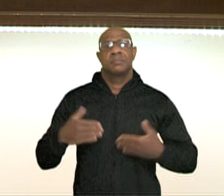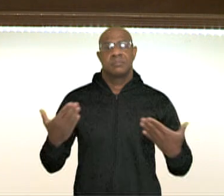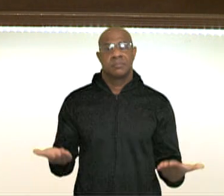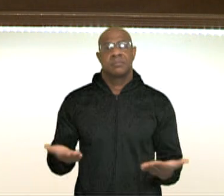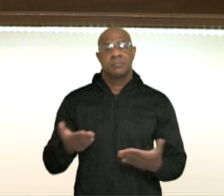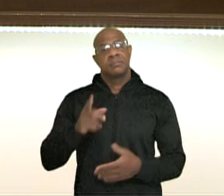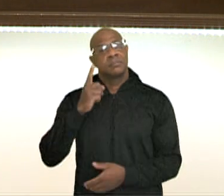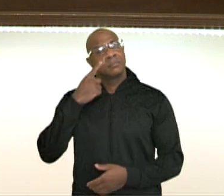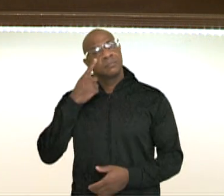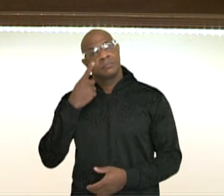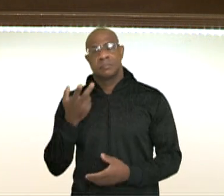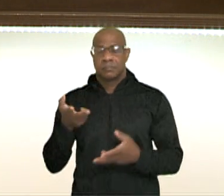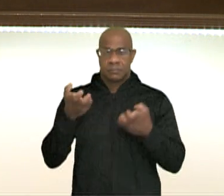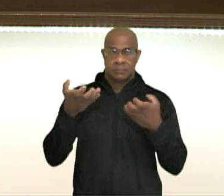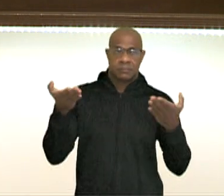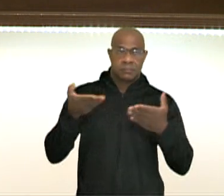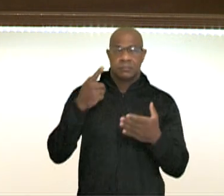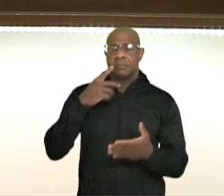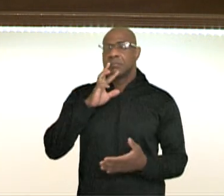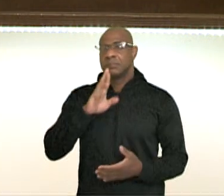Legal, vamos conferir juntos?